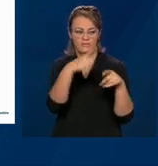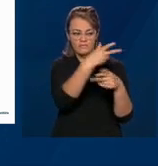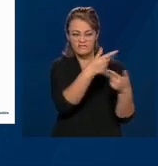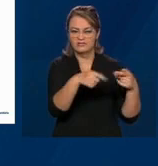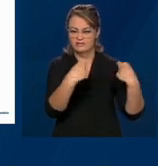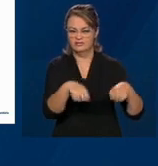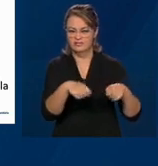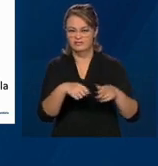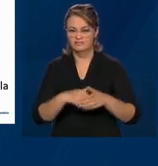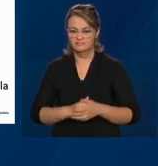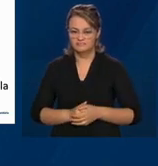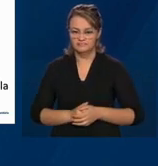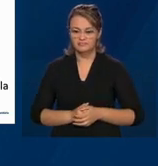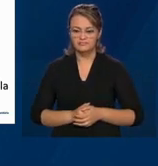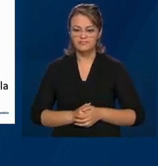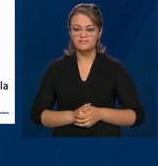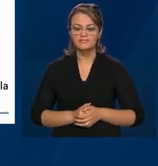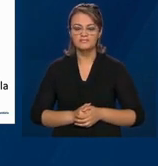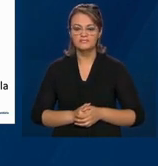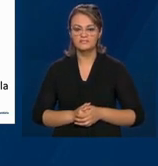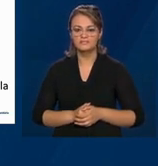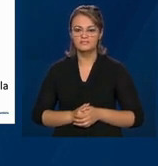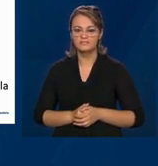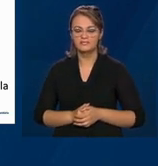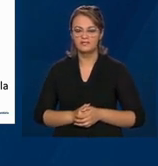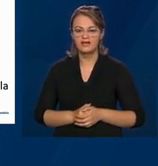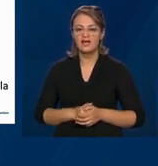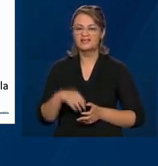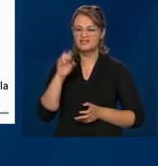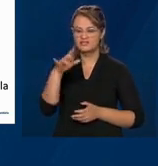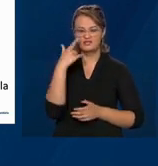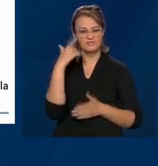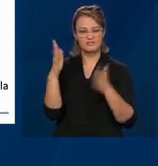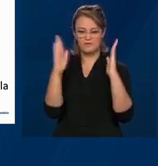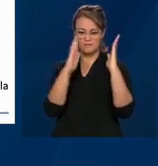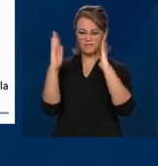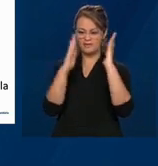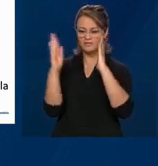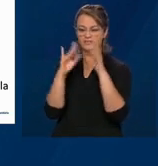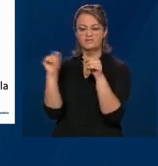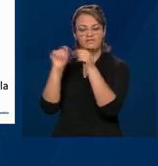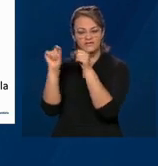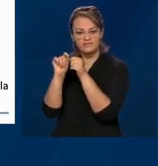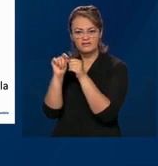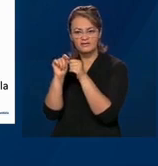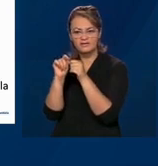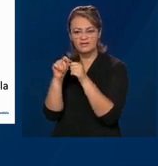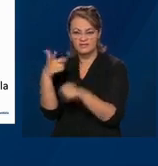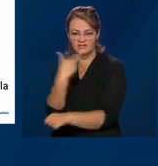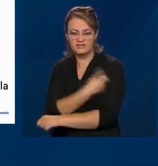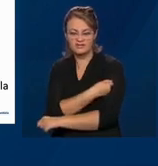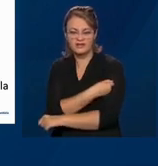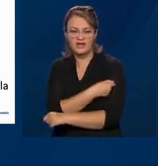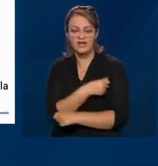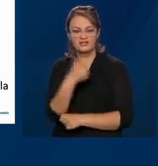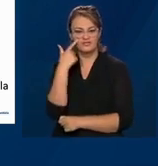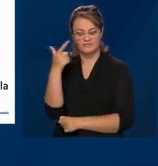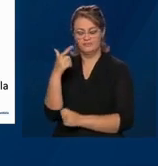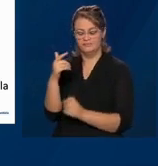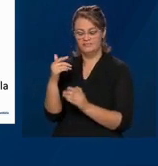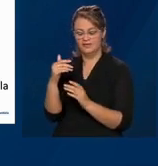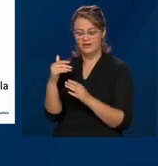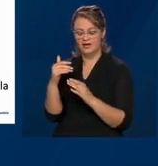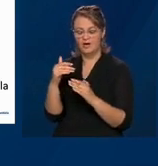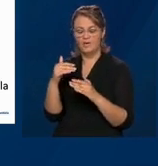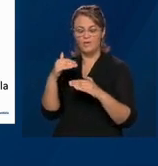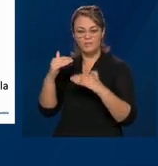necessárias. Se a gente olhar a etapa de fabricação da vacina, a gente vê que, então, começa com o